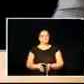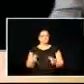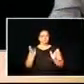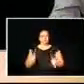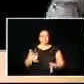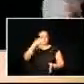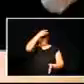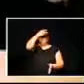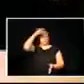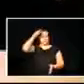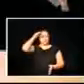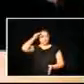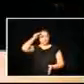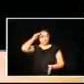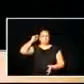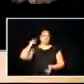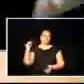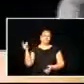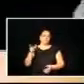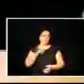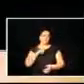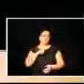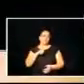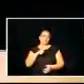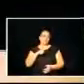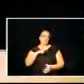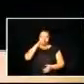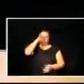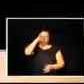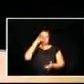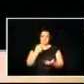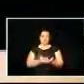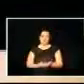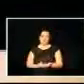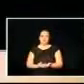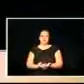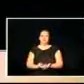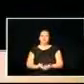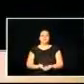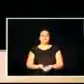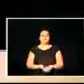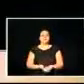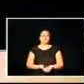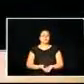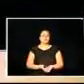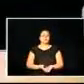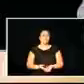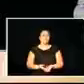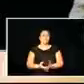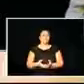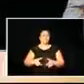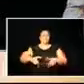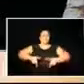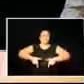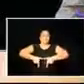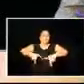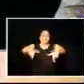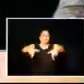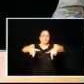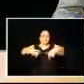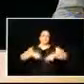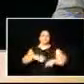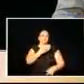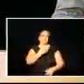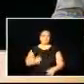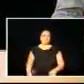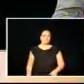prefeito ele tem um compromisso com o servidor público até durante a campanha eleitoral, que uma das... Né,